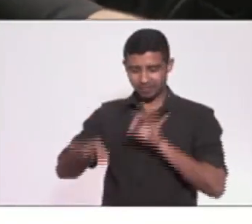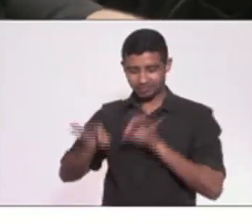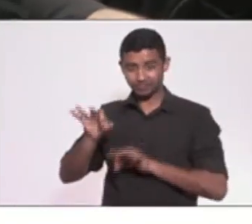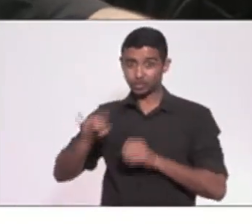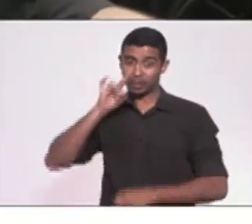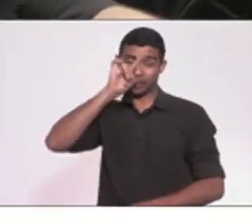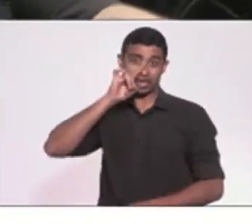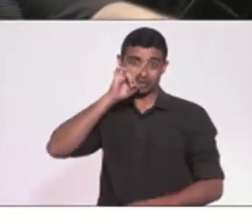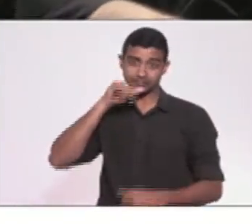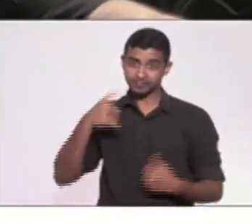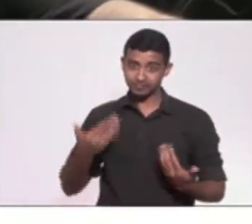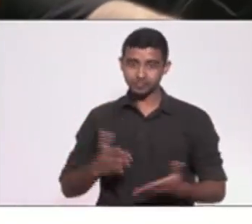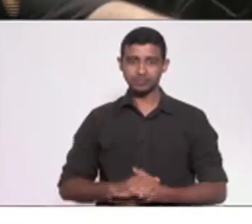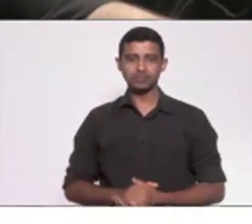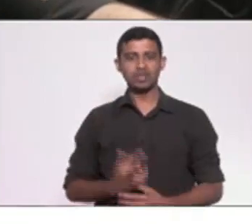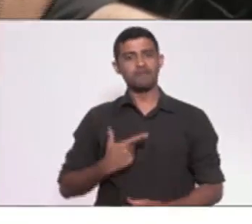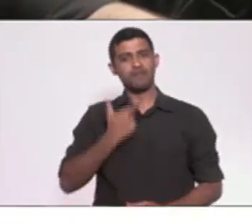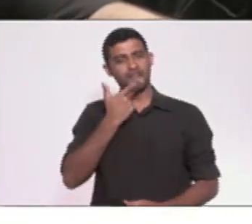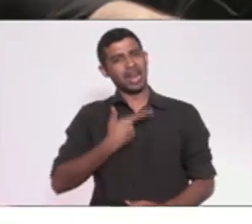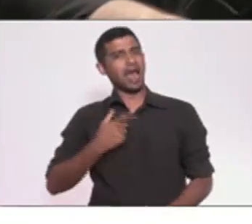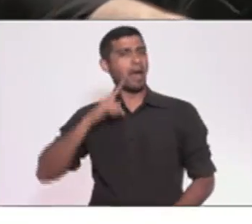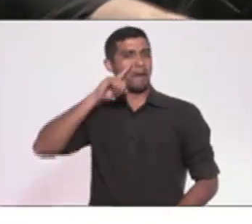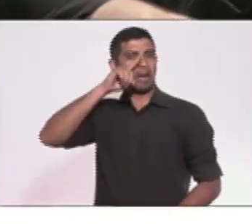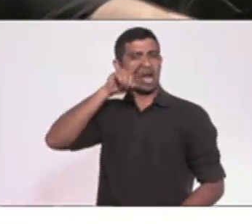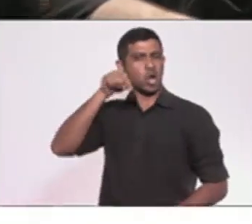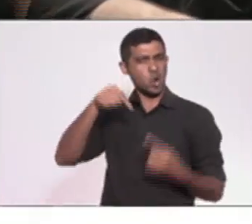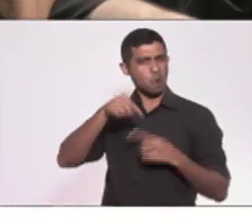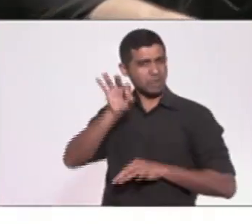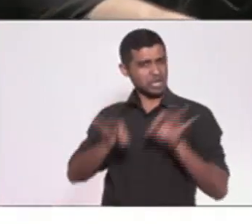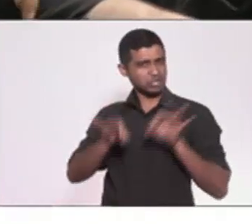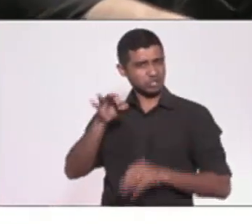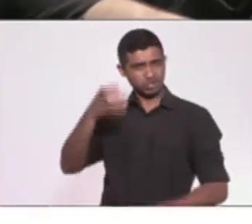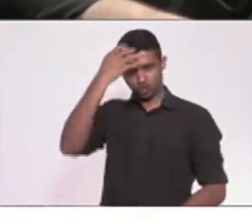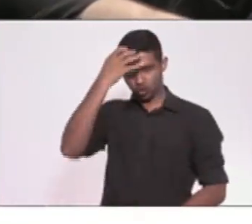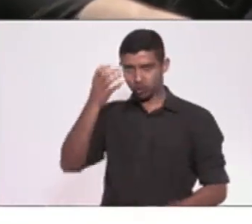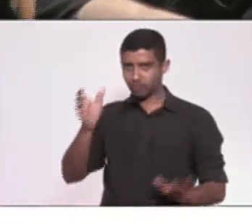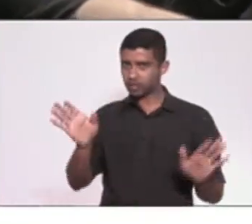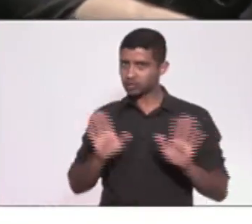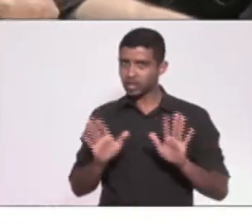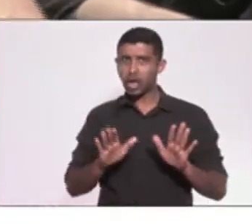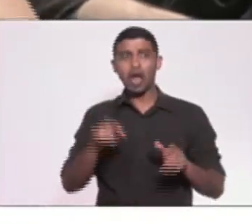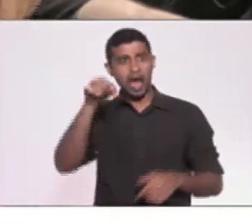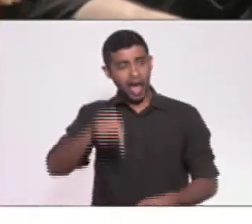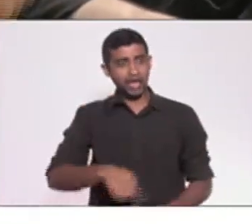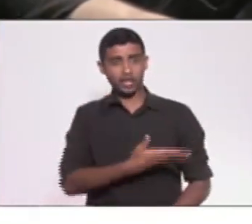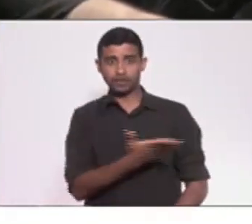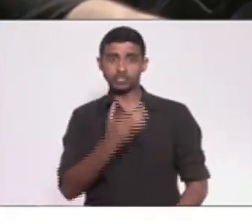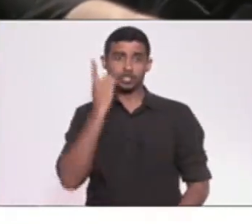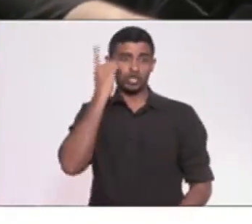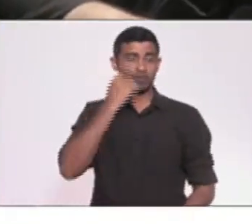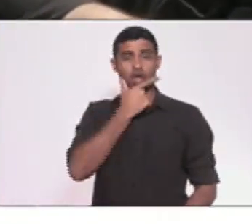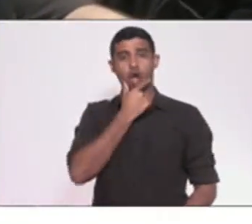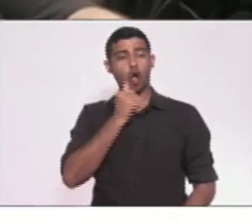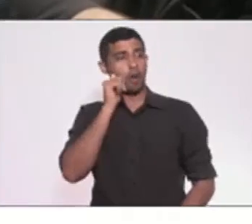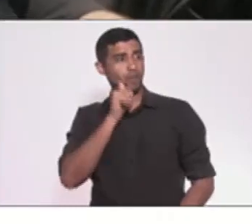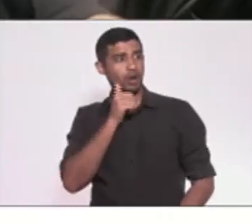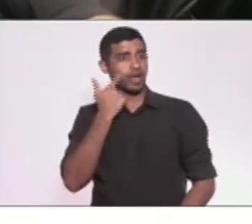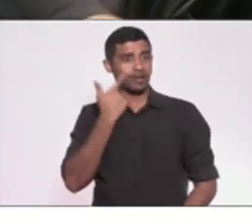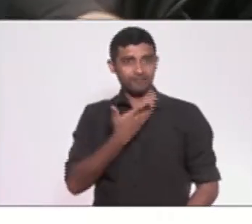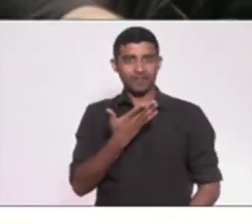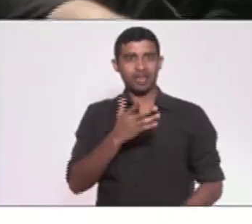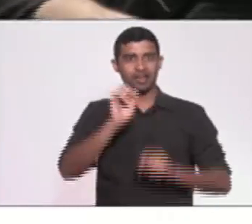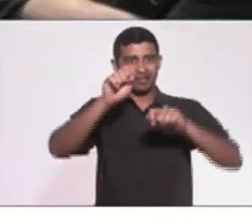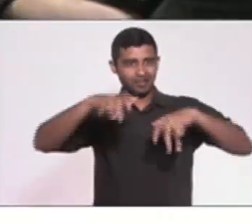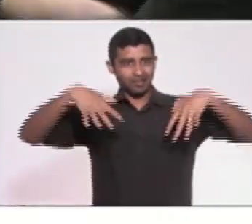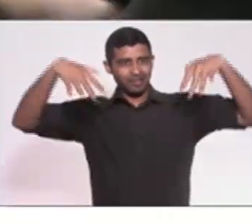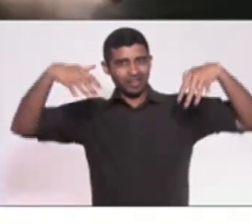periculosidade e não um juízo de culpabilidade. Aqui, senhoras e senhores deputados, o público que está nas